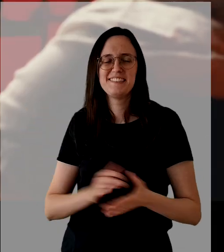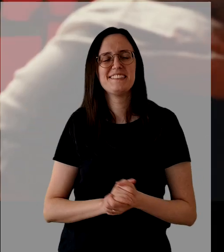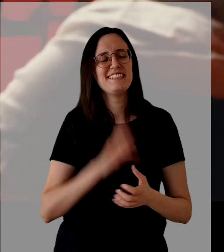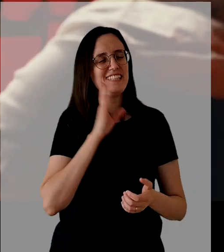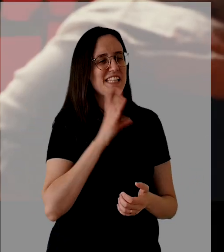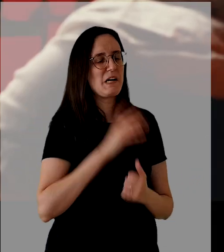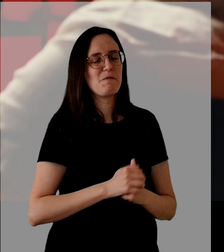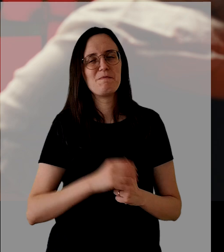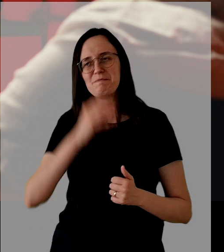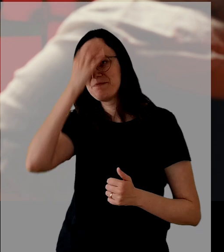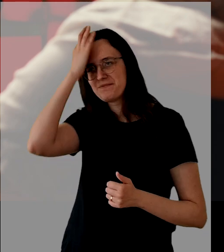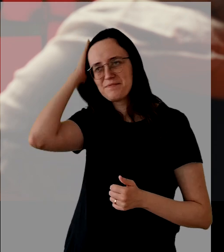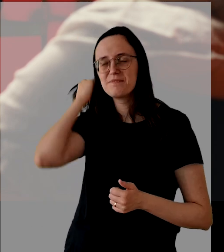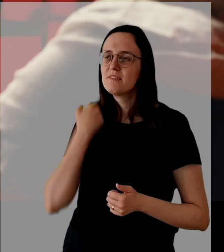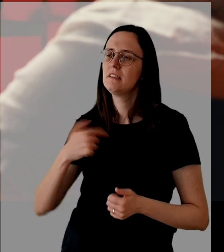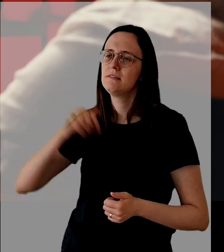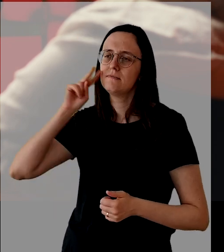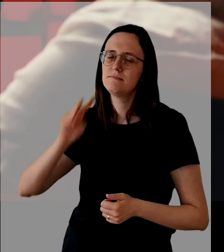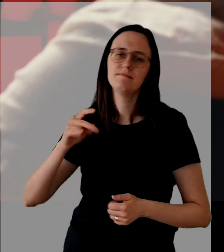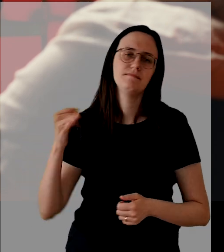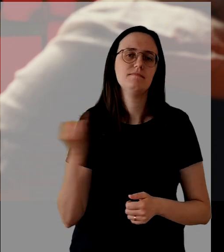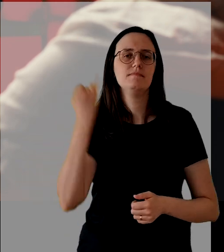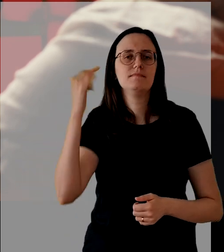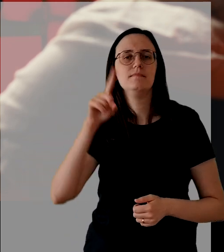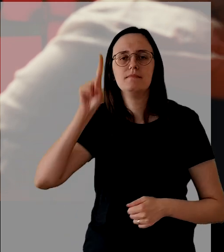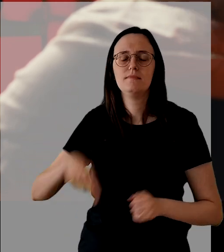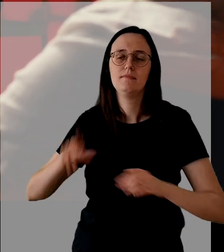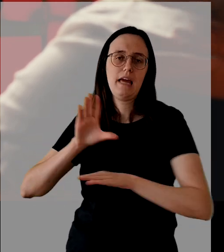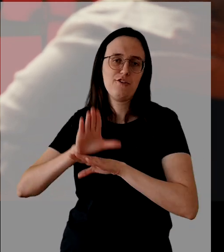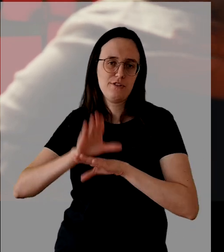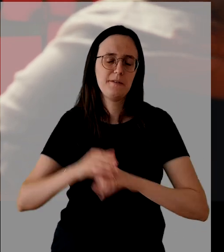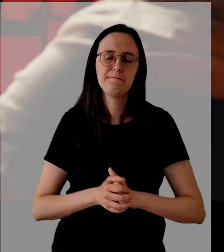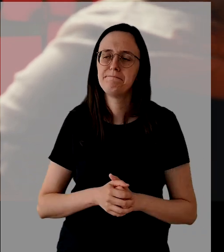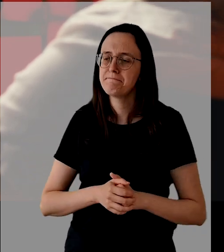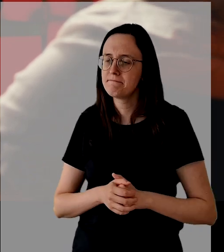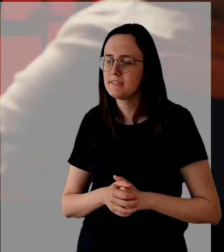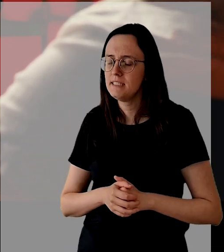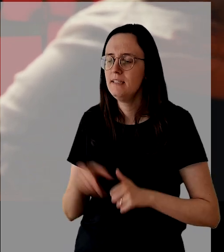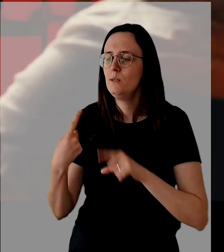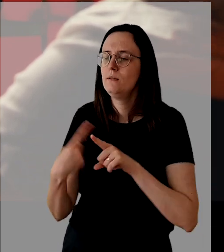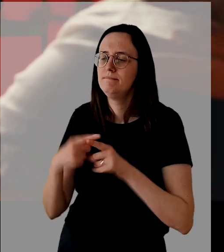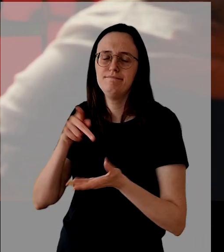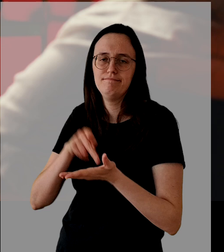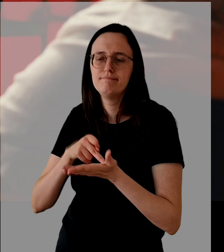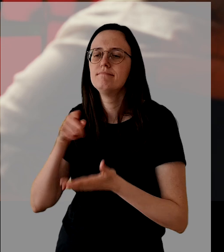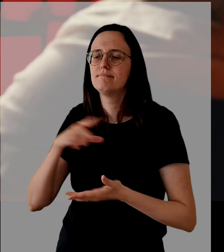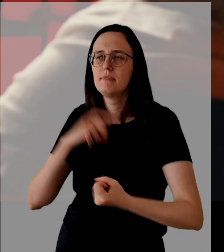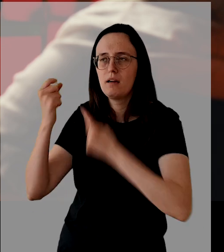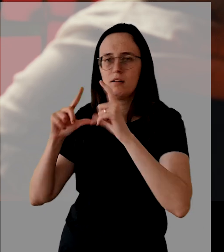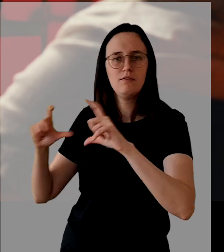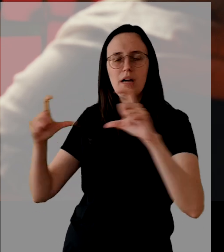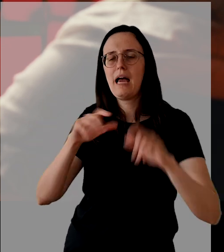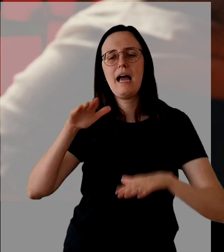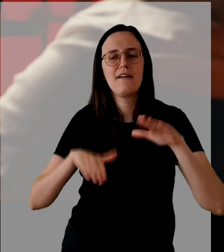Legal. Mas eu vejo essa importância do assistente hoje, porque realmente tem alguns fotógrafos